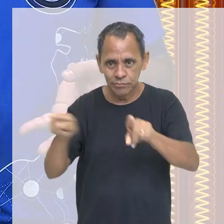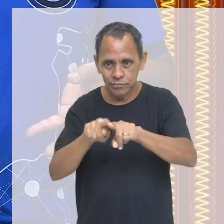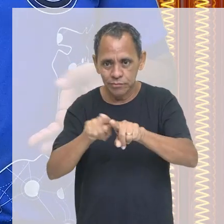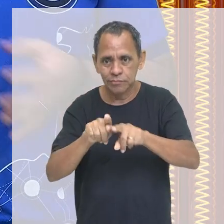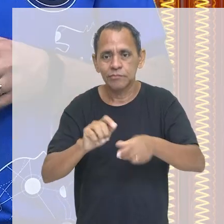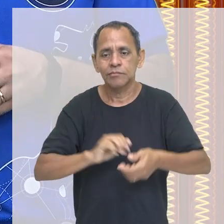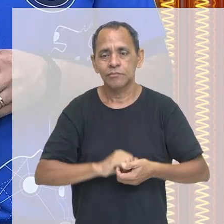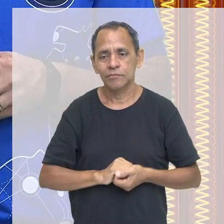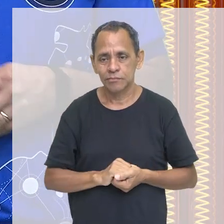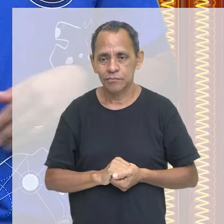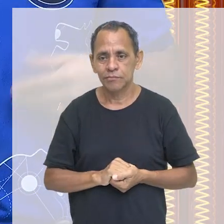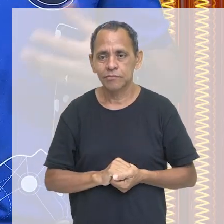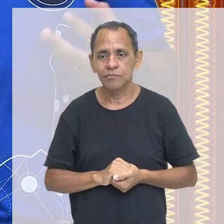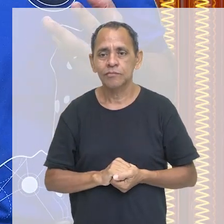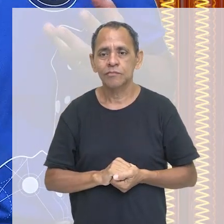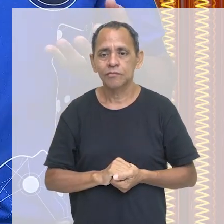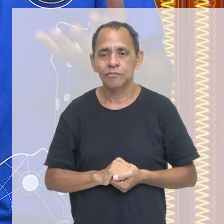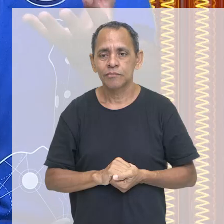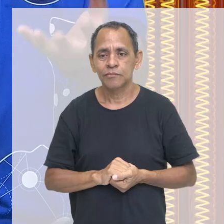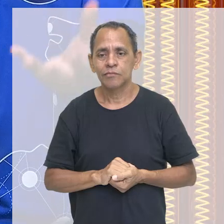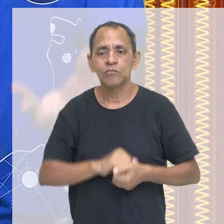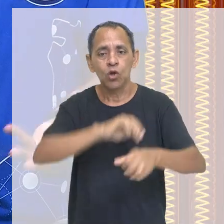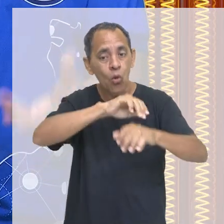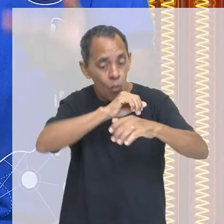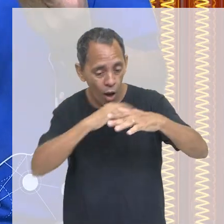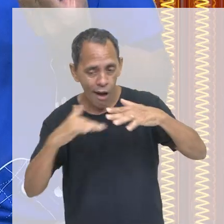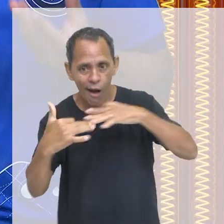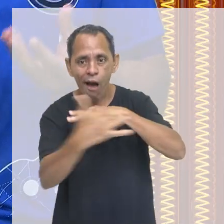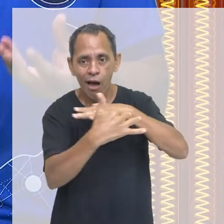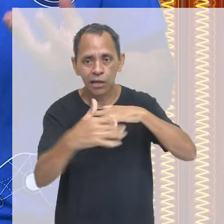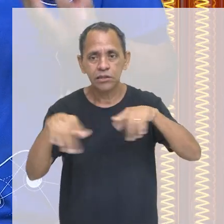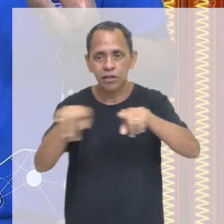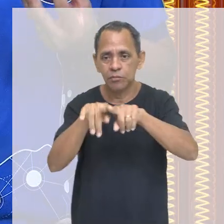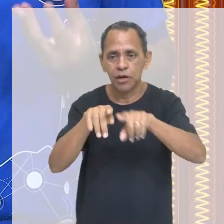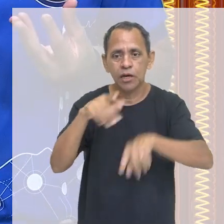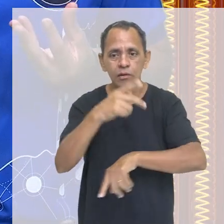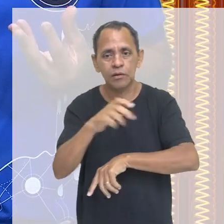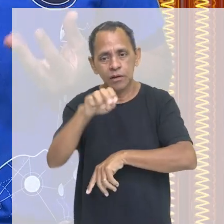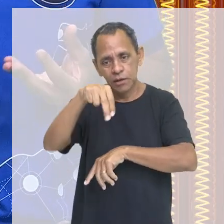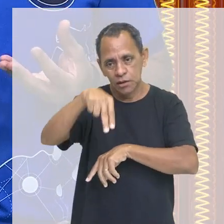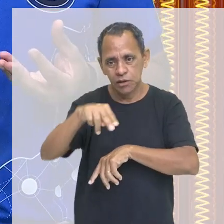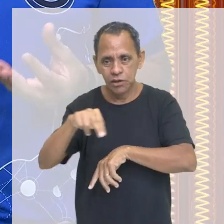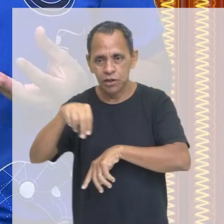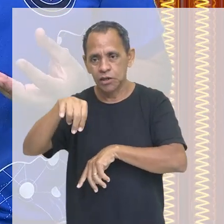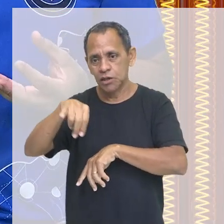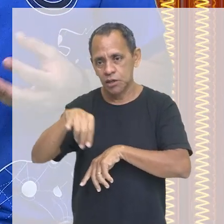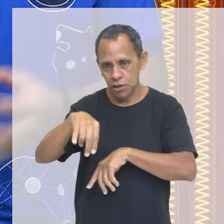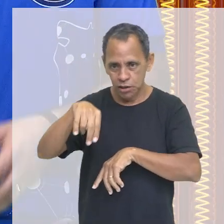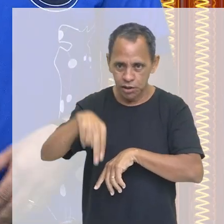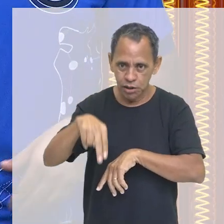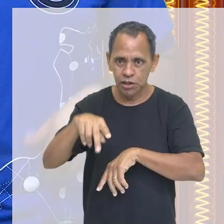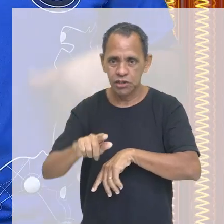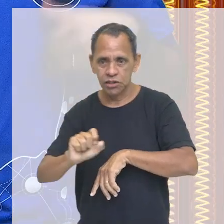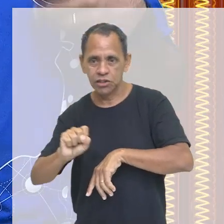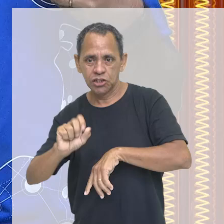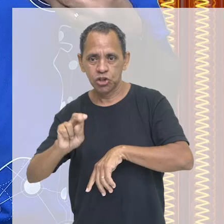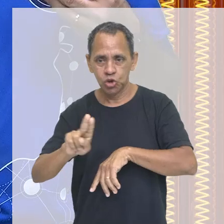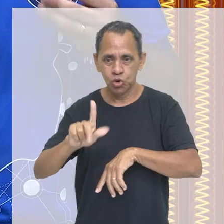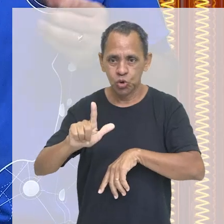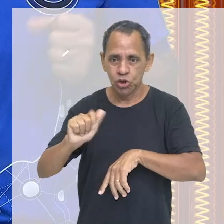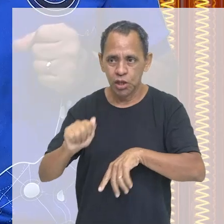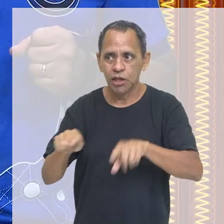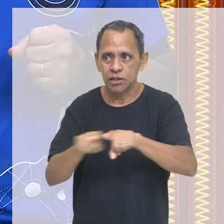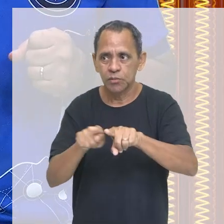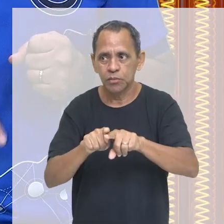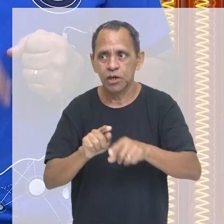Península Balcânica, tá, gente? E é interessante também que eles tinham esse sentimento nacionalista e esse nacionalismo